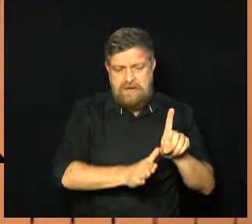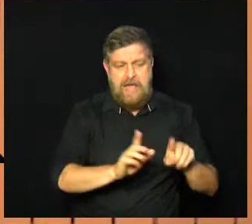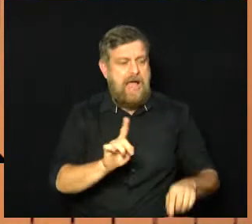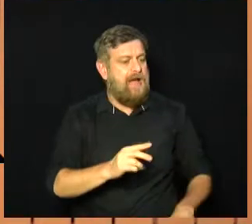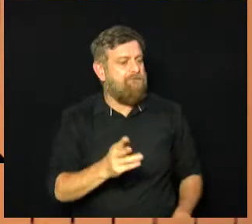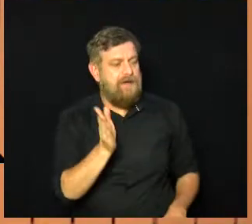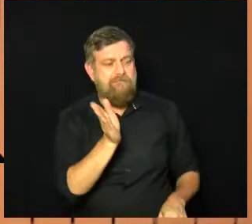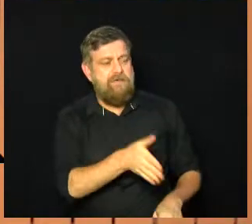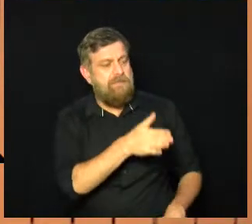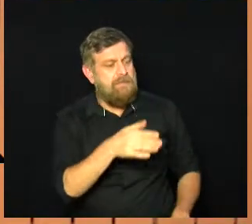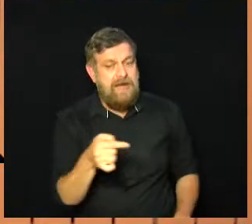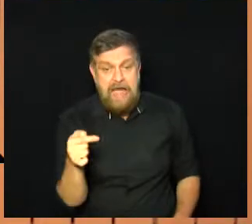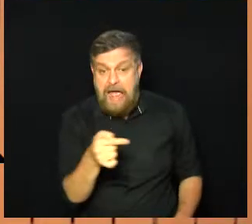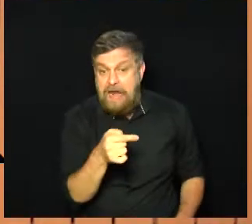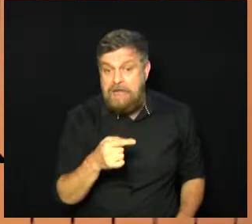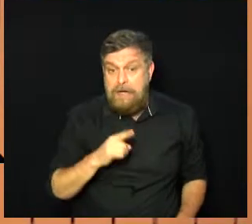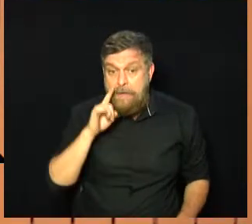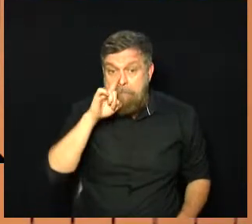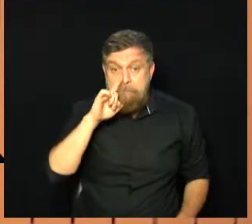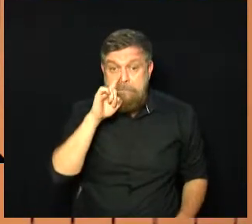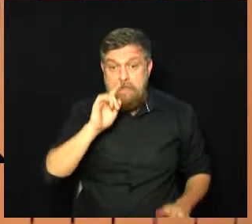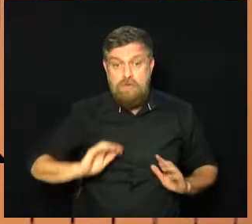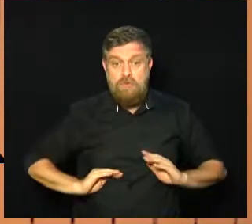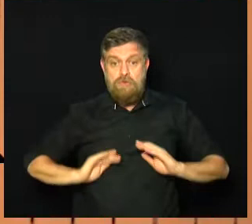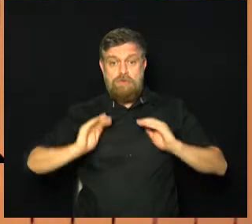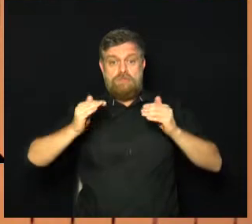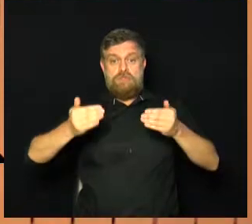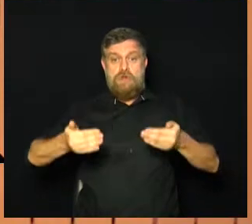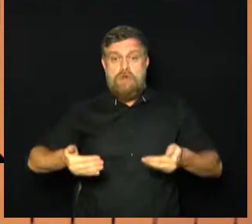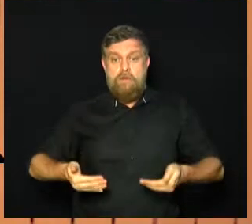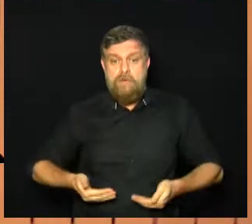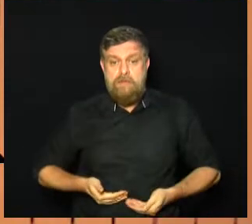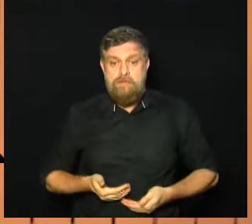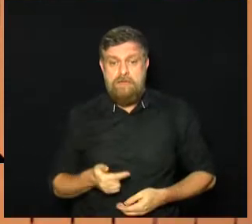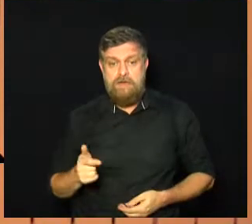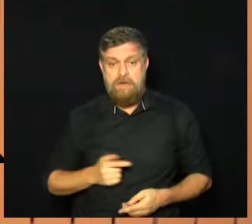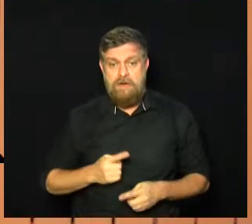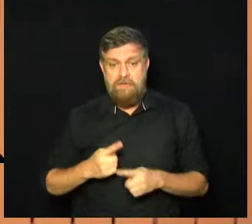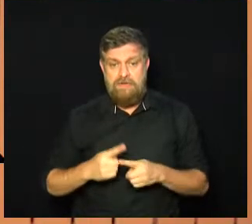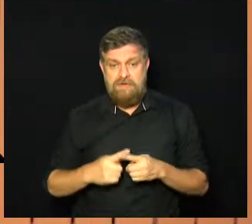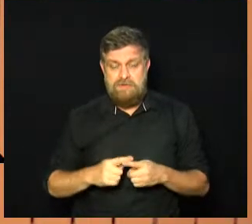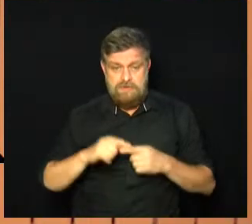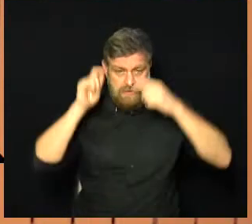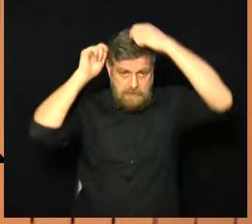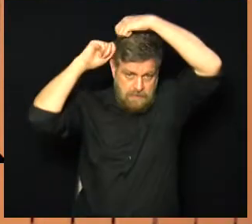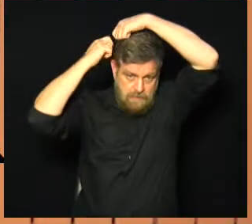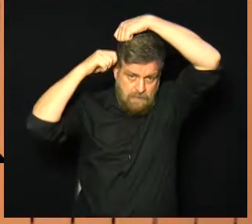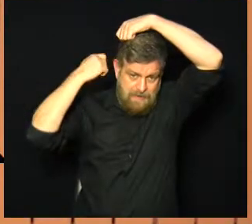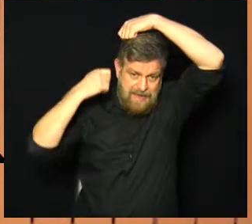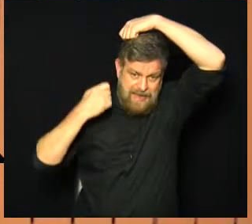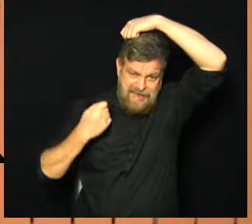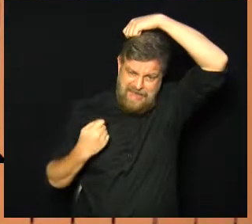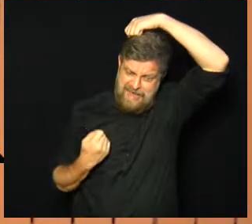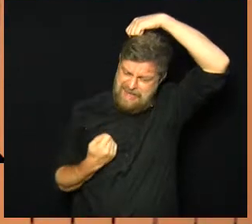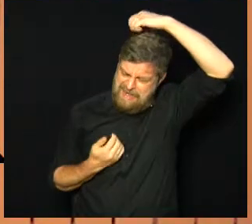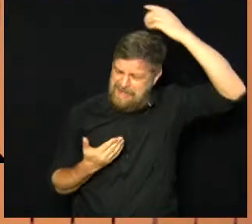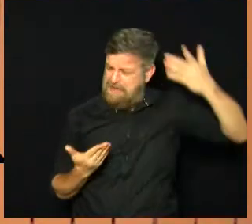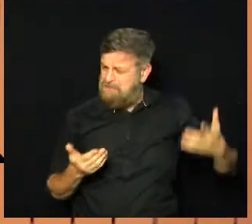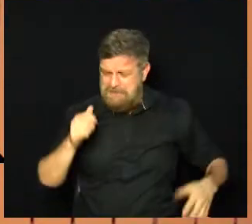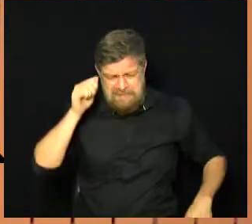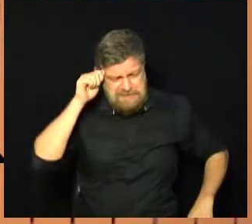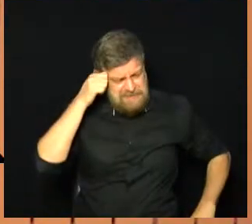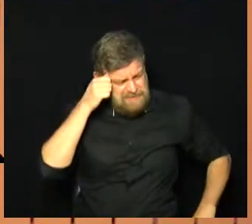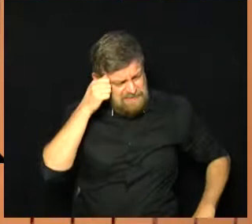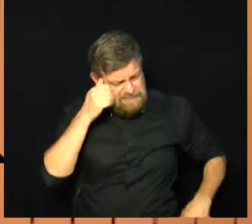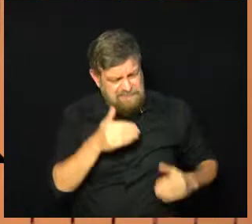numa gravidez de risco por conta de uma questão estética, né? Porque por conta da questão do cabelo. Então,